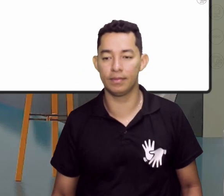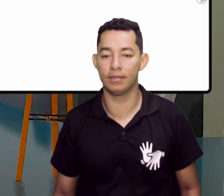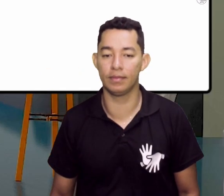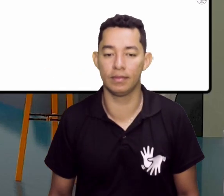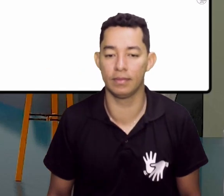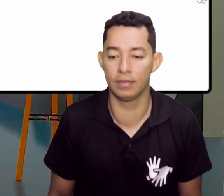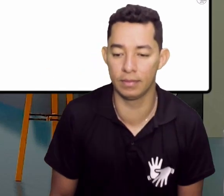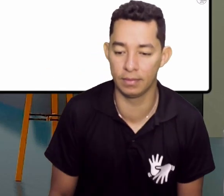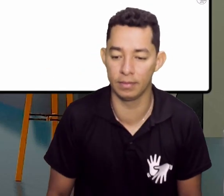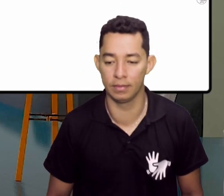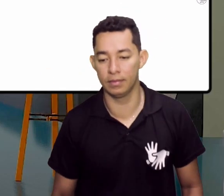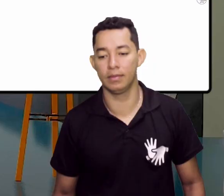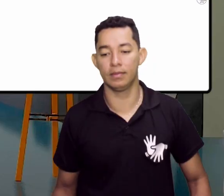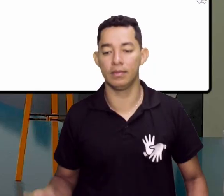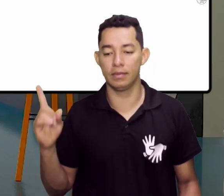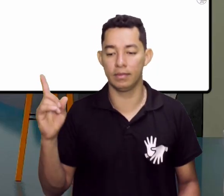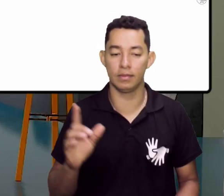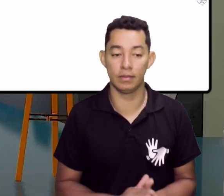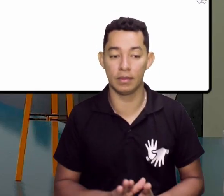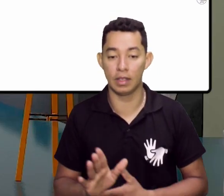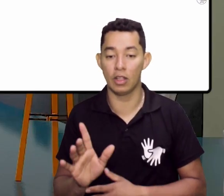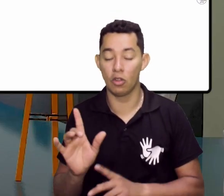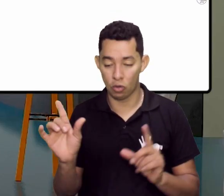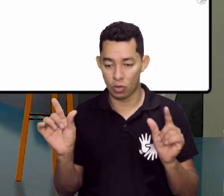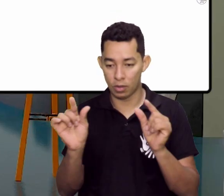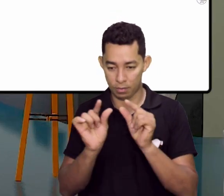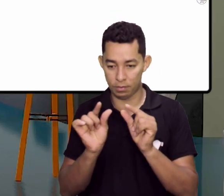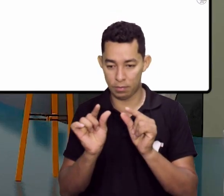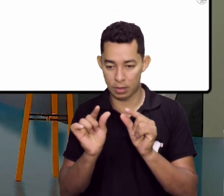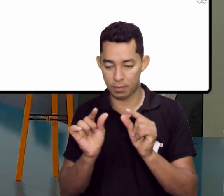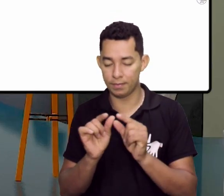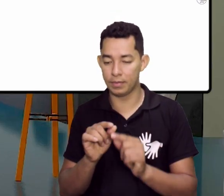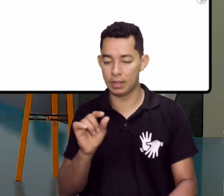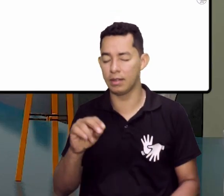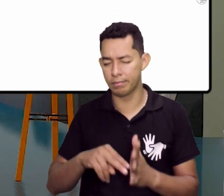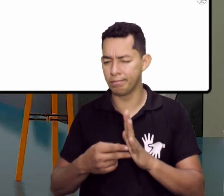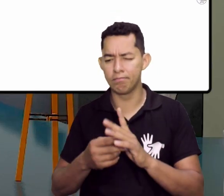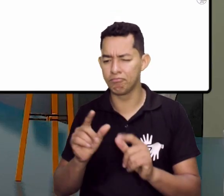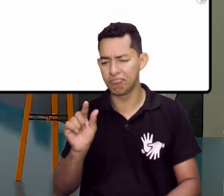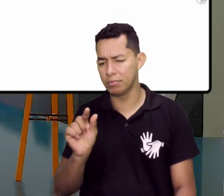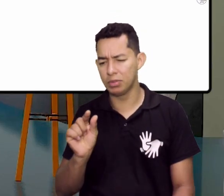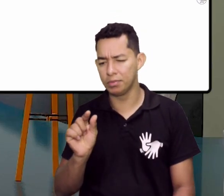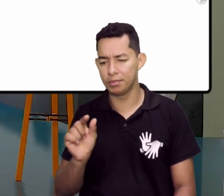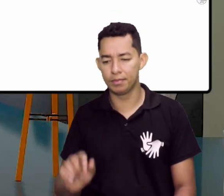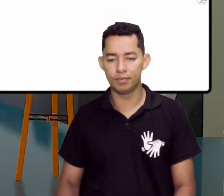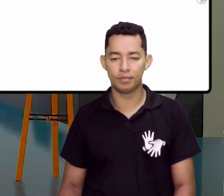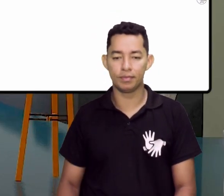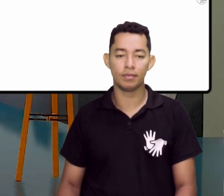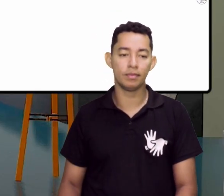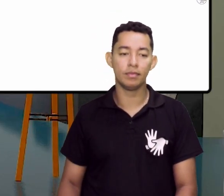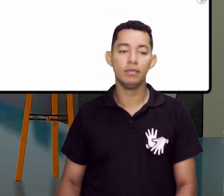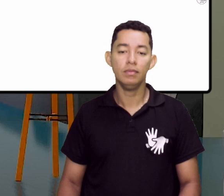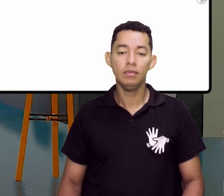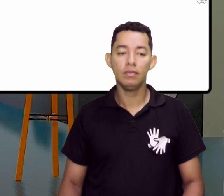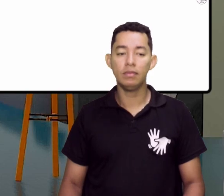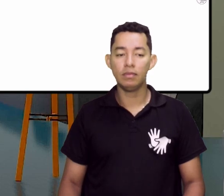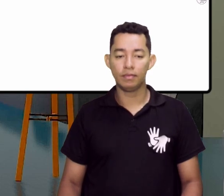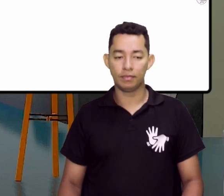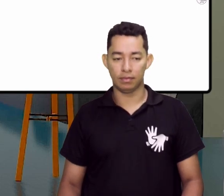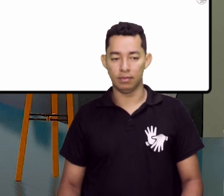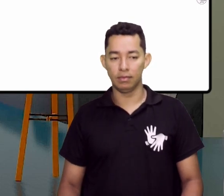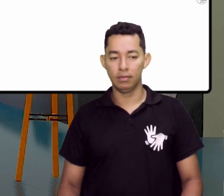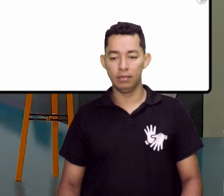só, o minimalismo está dizendo, é o mínimo. Então, é que a gente